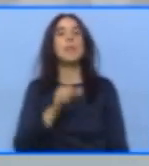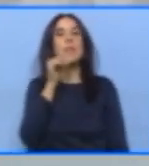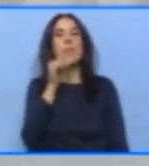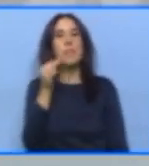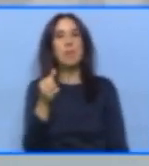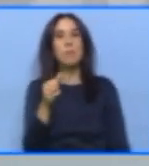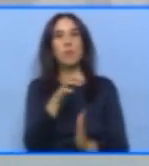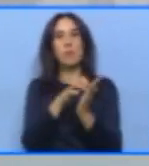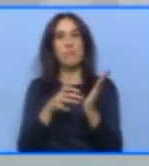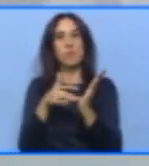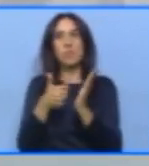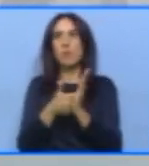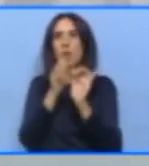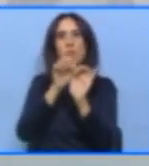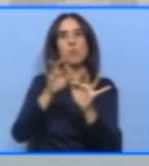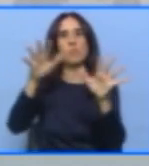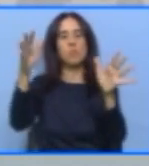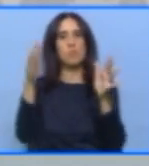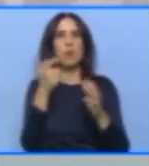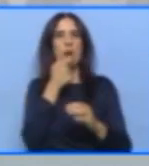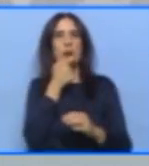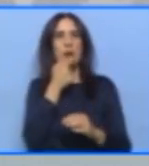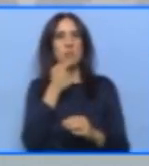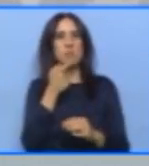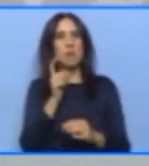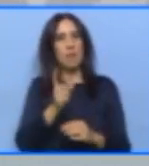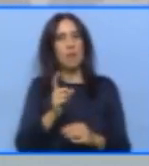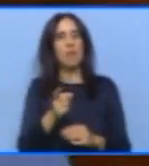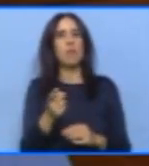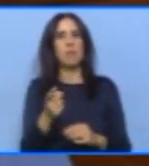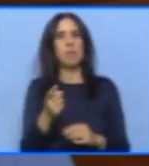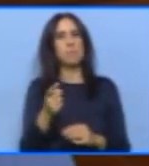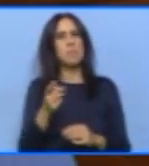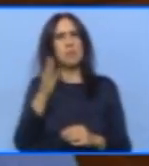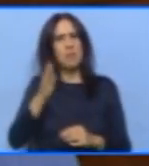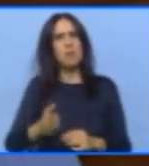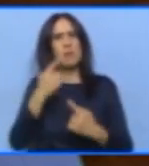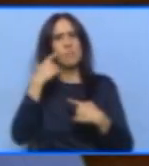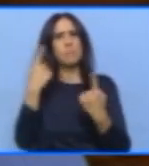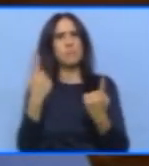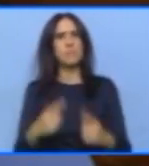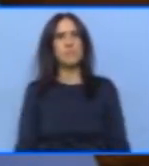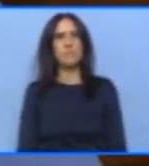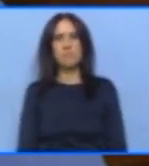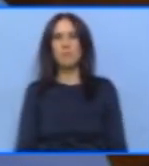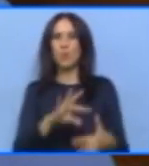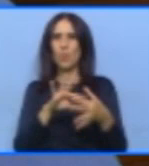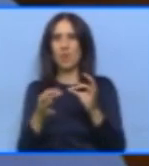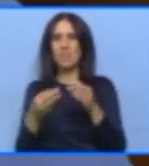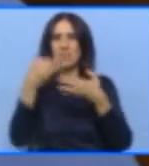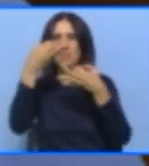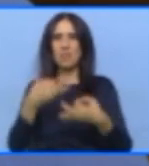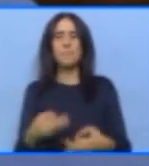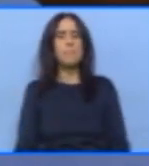que o anúncio do Evangelho não pode, senão ser, nesse aspecto, radical. É uma questão de coerência, de É fidelidade. uma questão